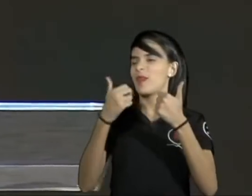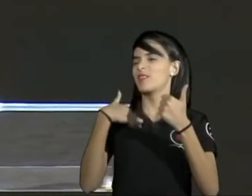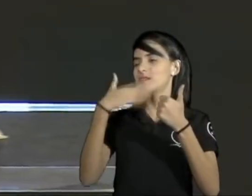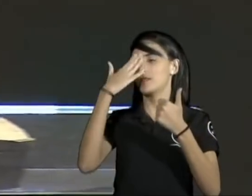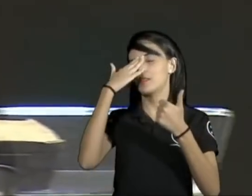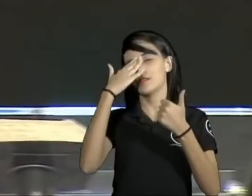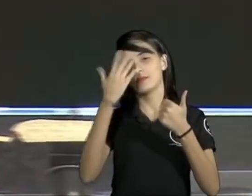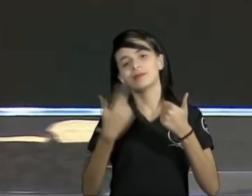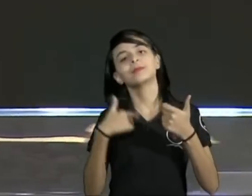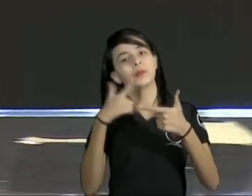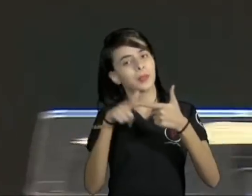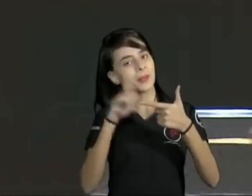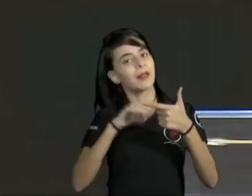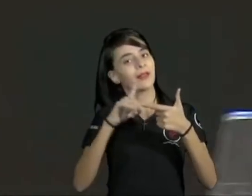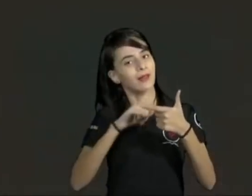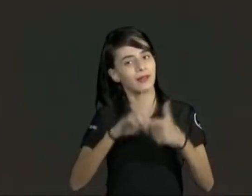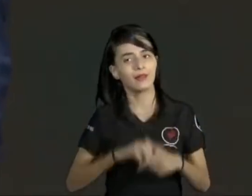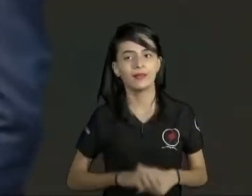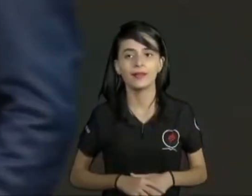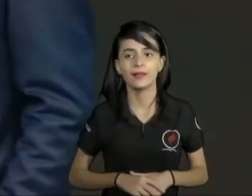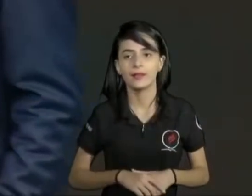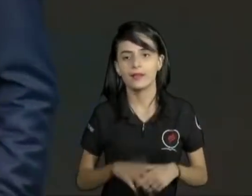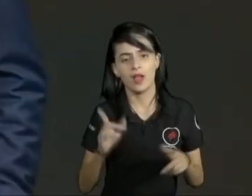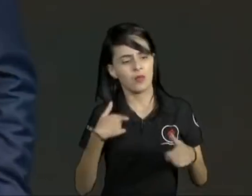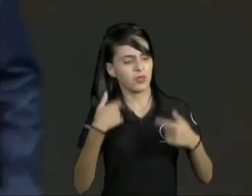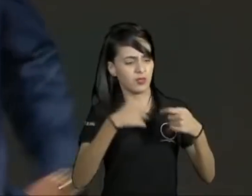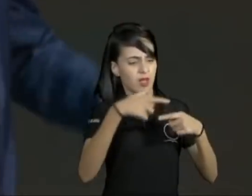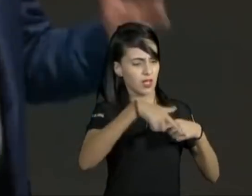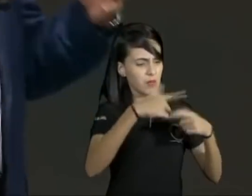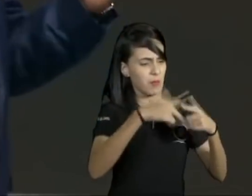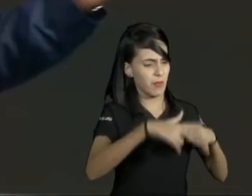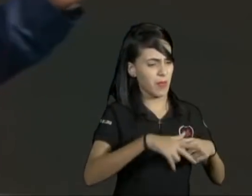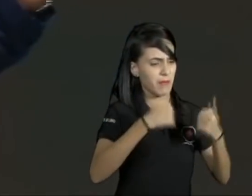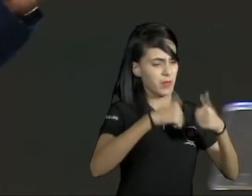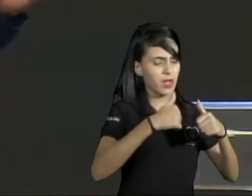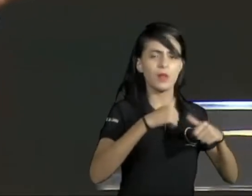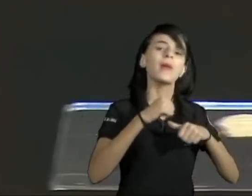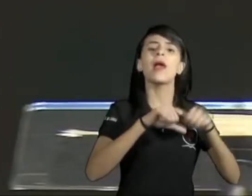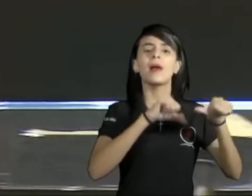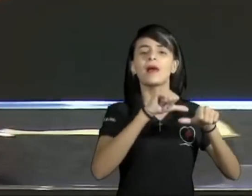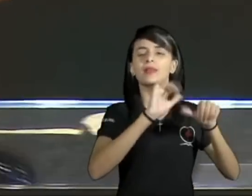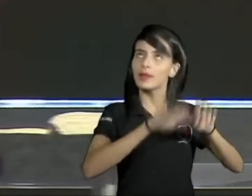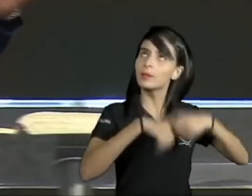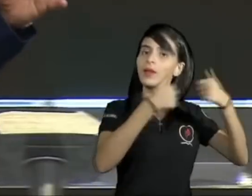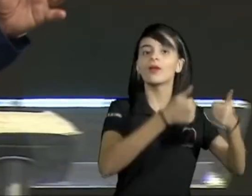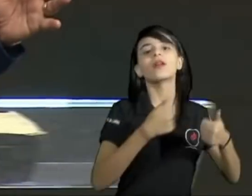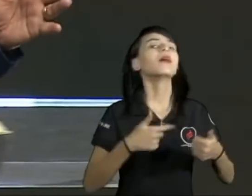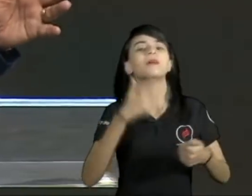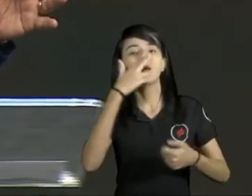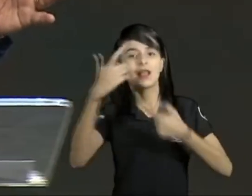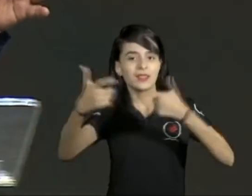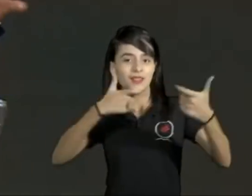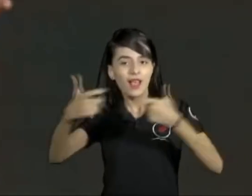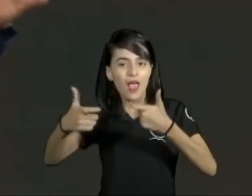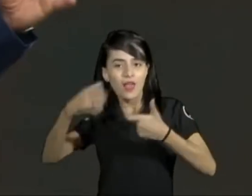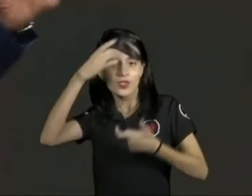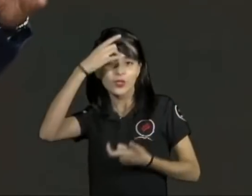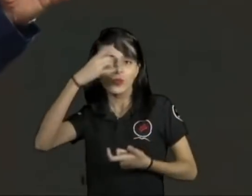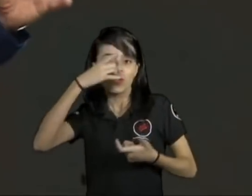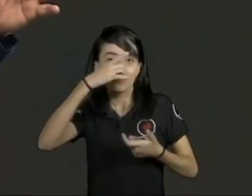Já sei que já tá com problema não eu tenho que melhorar aqui aquela guerra do Espírito contra a carne